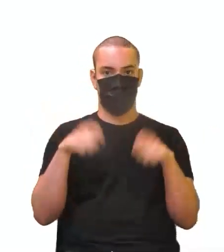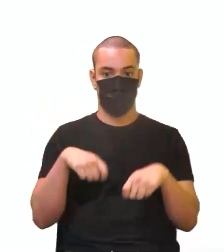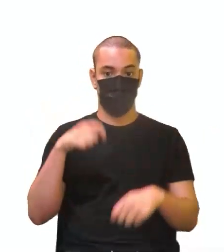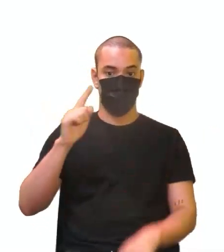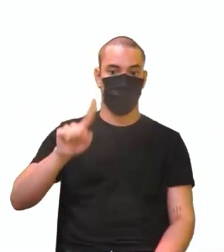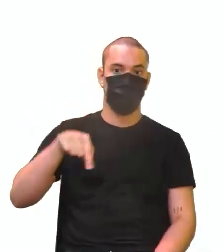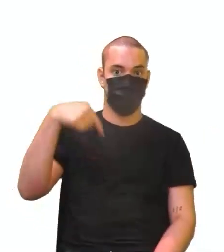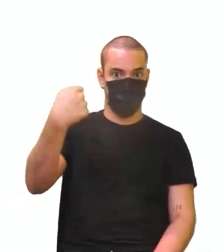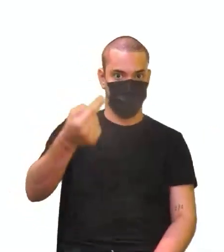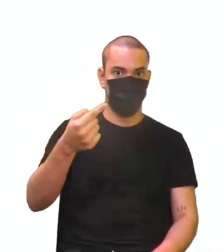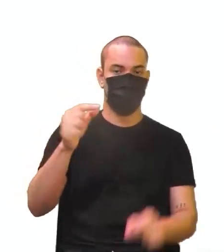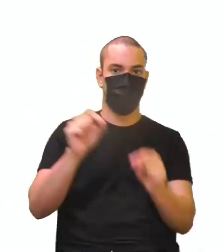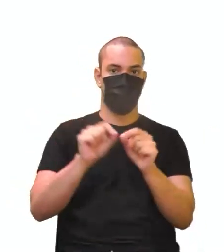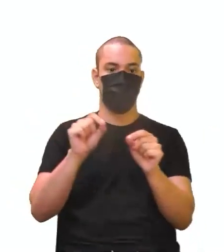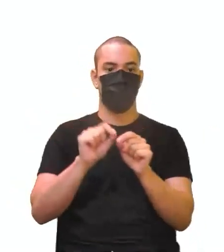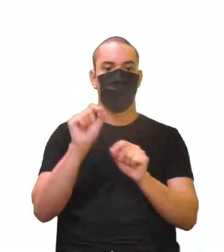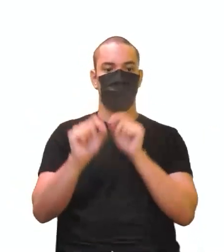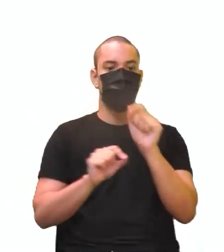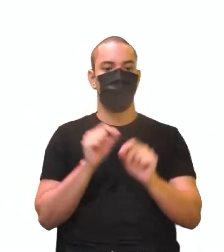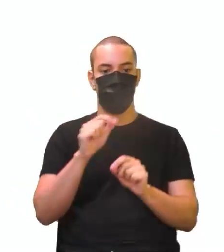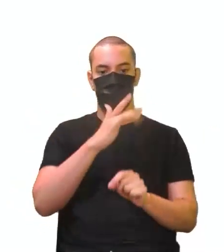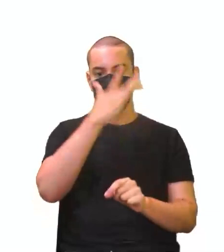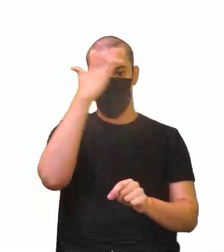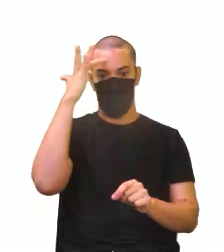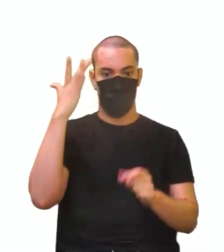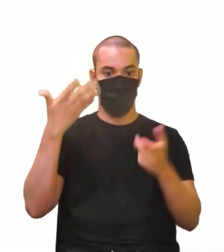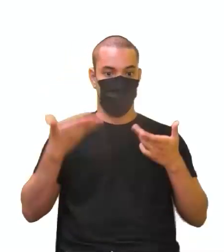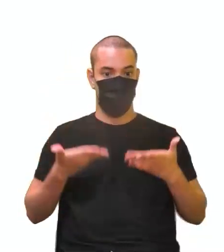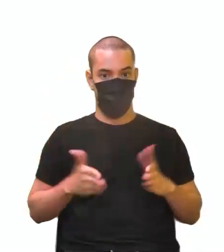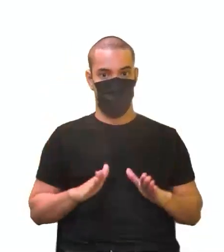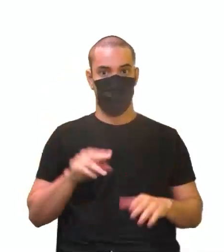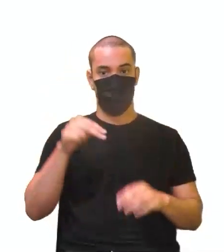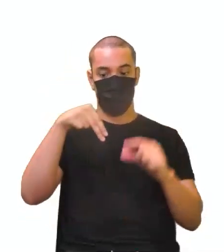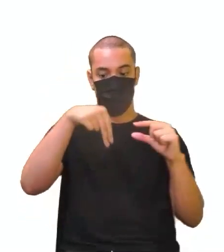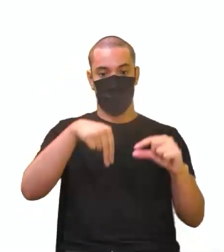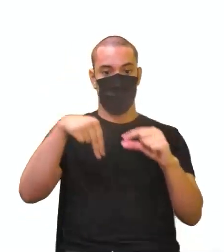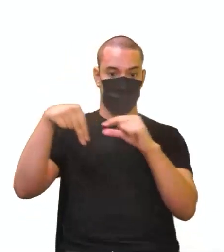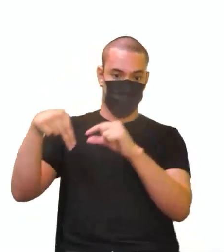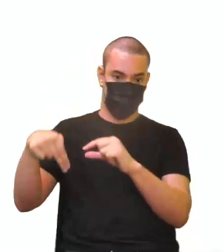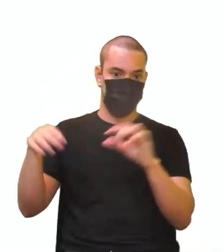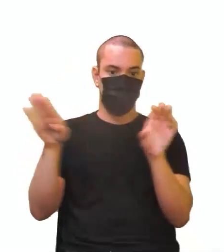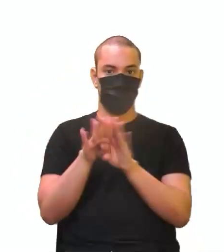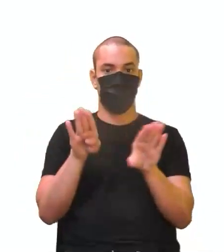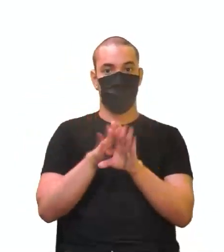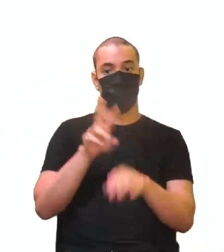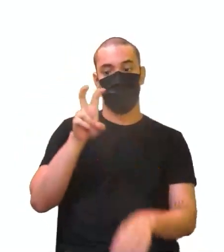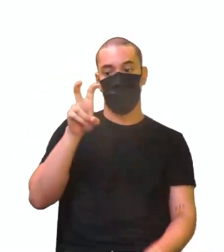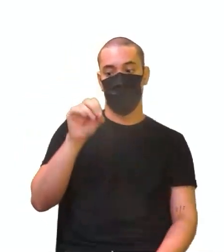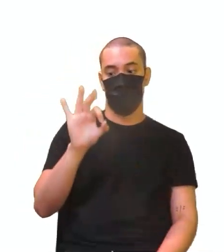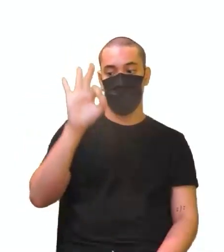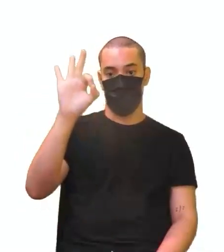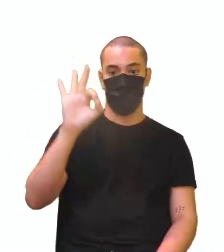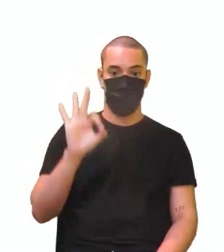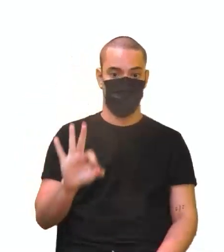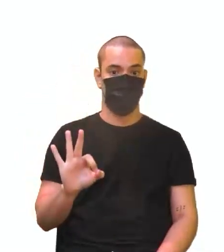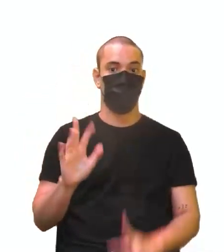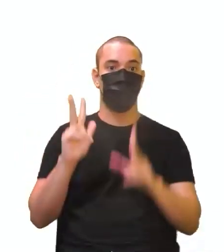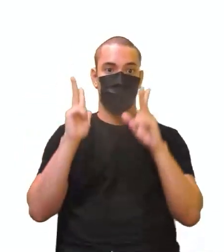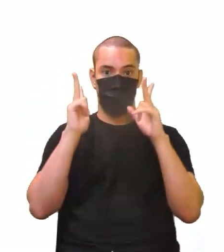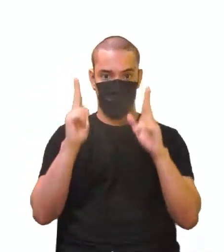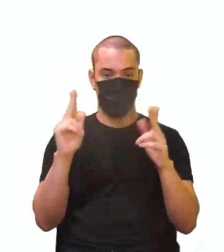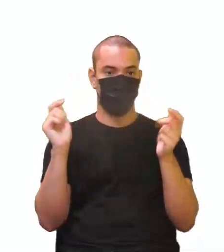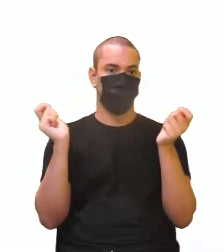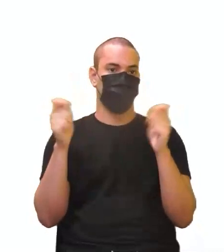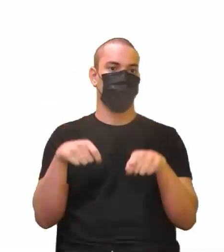no próximo cruzamento, o indivíduo nascer homozigoto recessivo também é de 50%. Assim como a